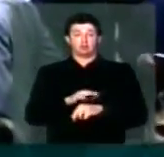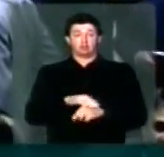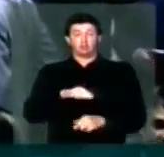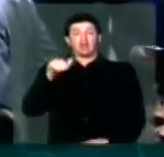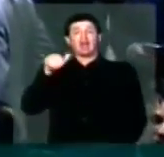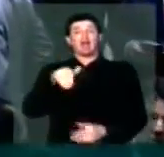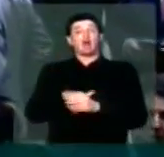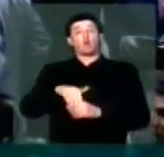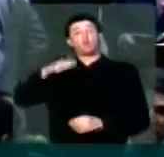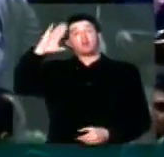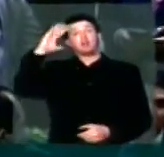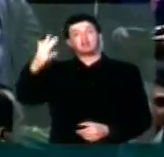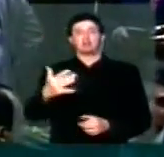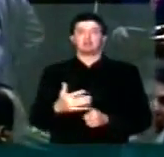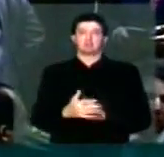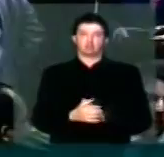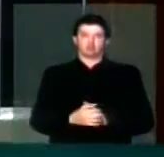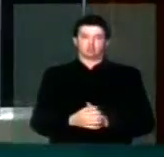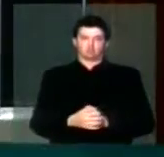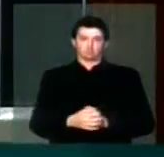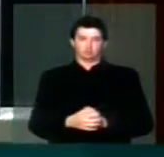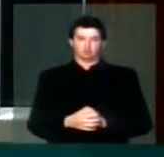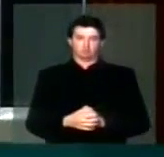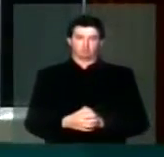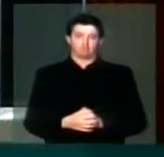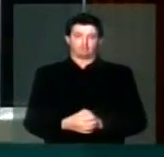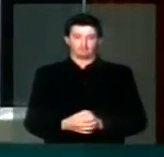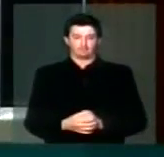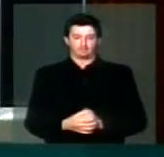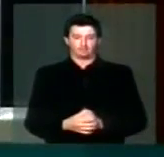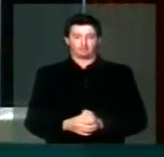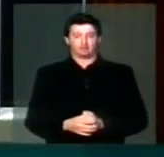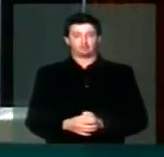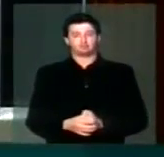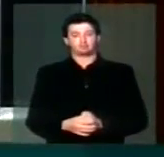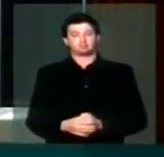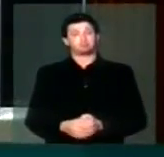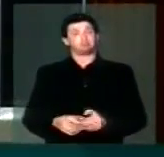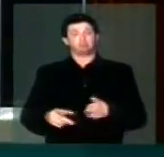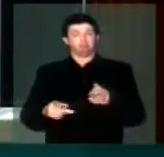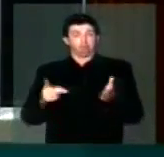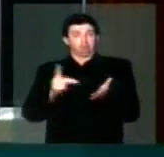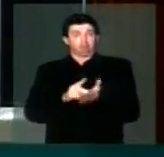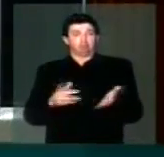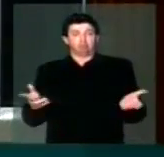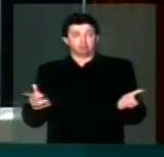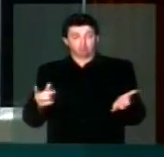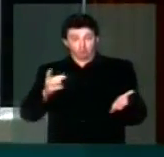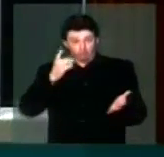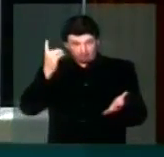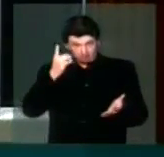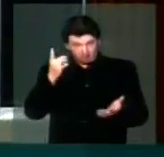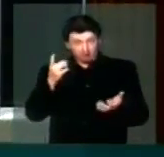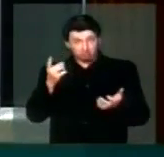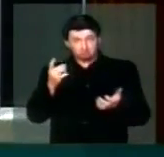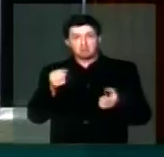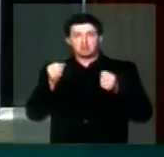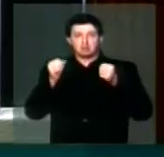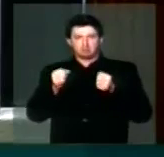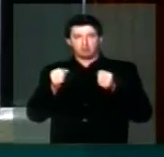as urnas determinaram através do voto em cada um dos parlamentares. É legítimo que o parlamentar